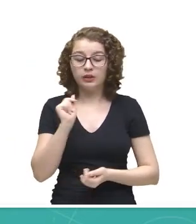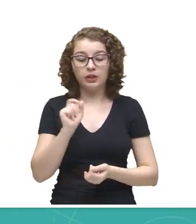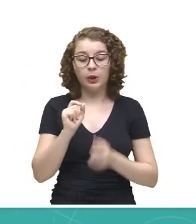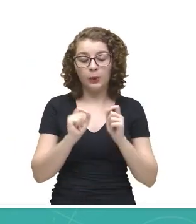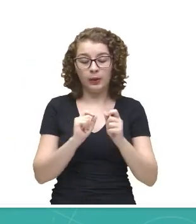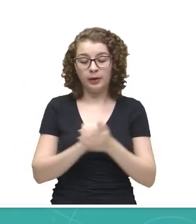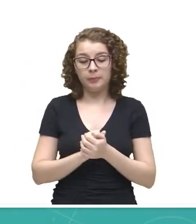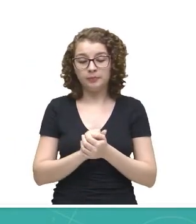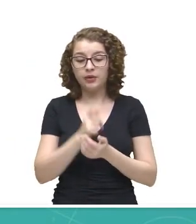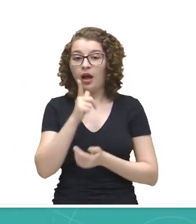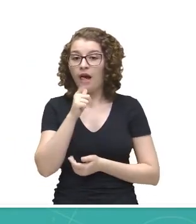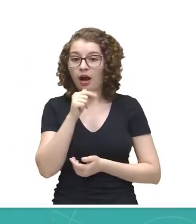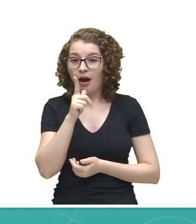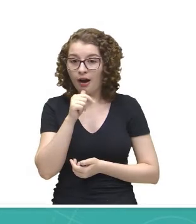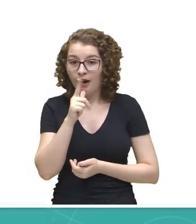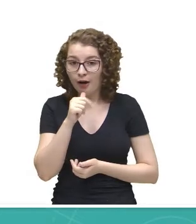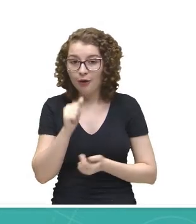proteicas.